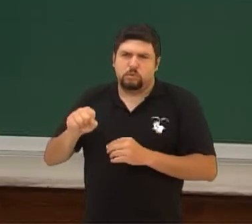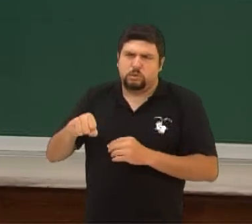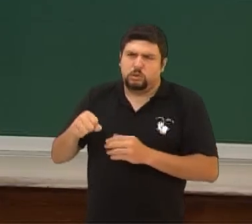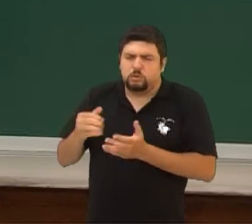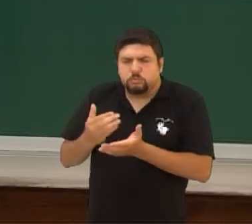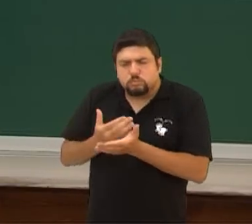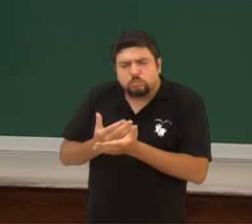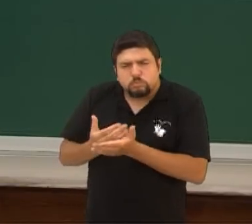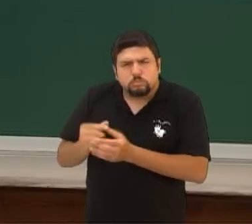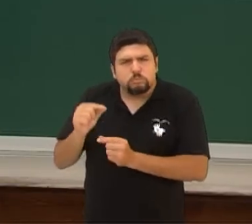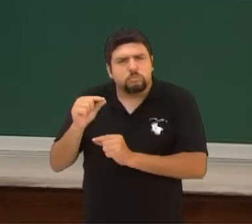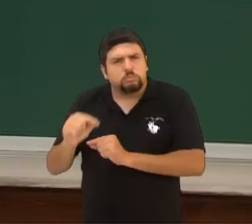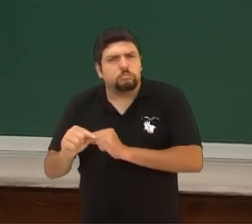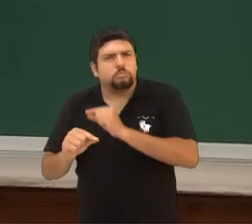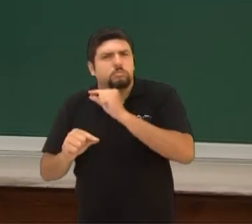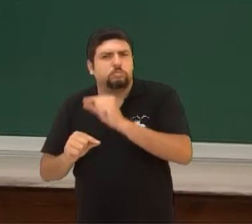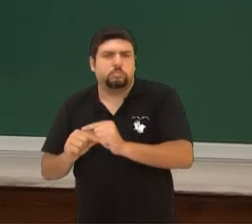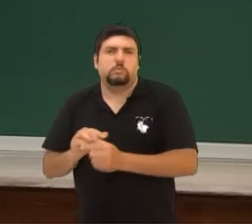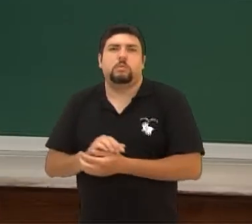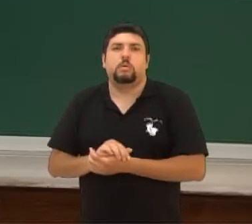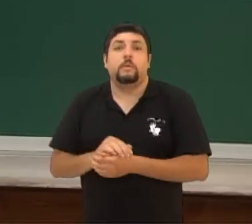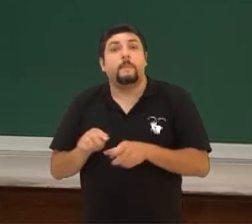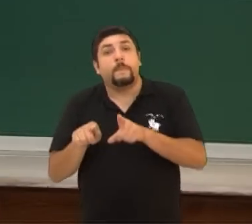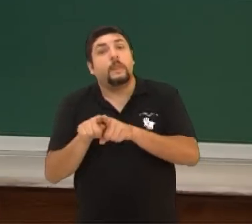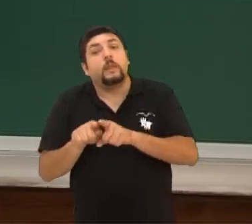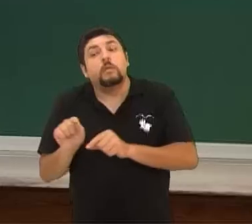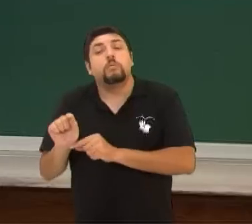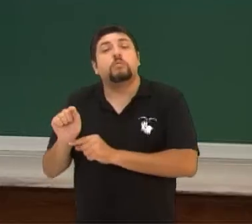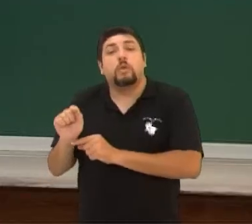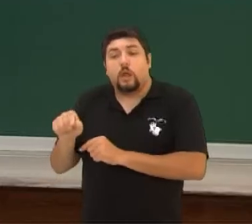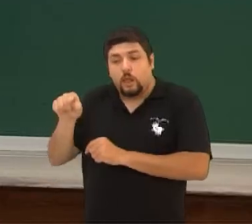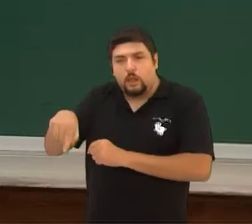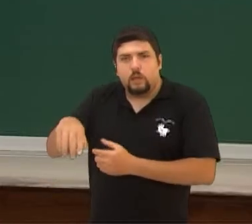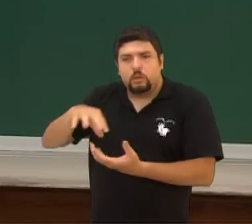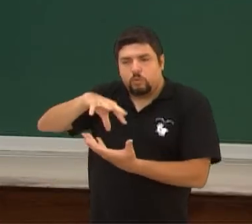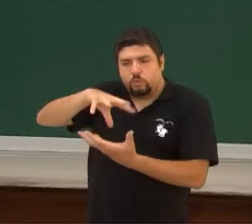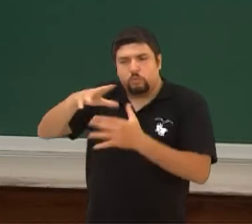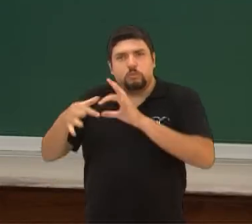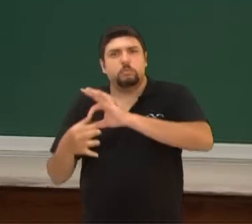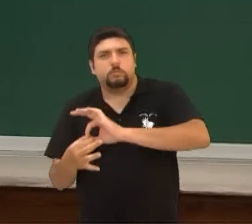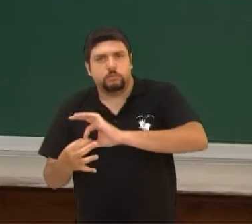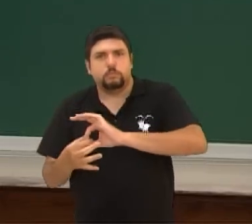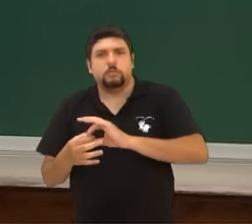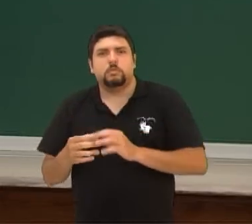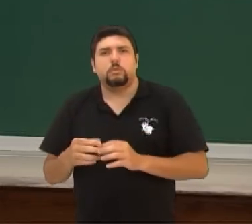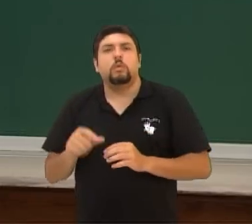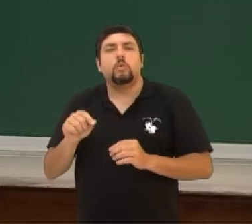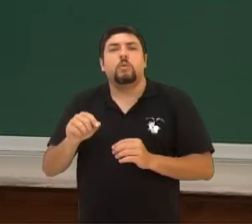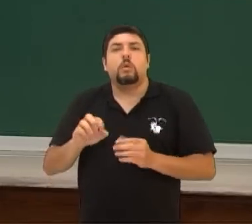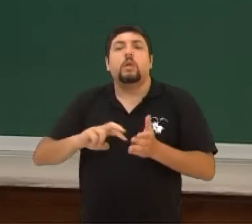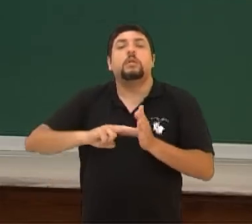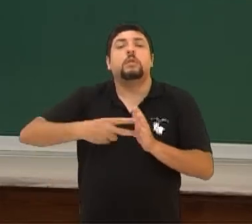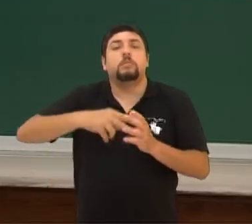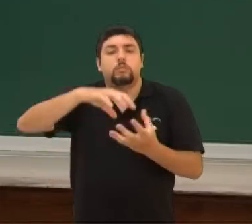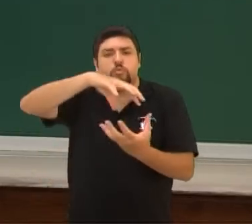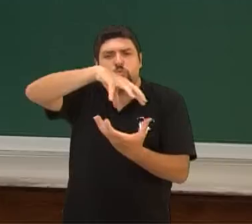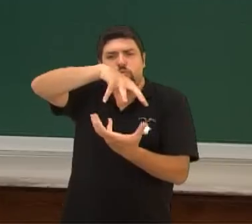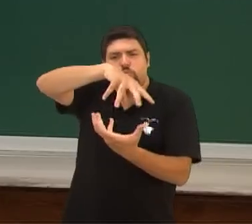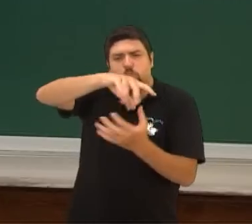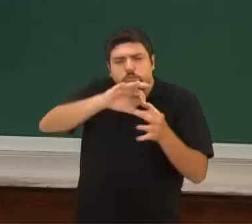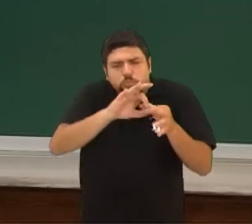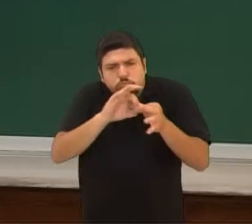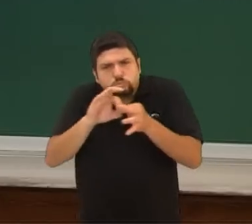início. E, lógico, estão fazendo parte, sim, dos processos de globalização, que é esse globo todo interligado aí, né?